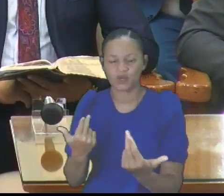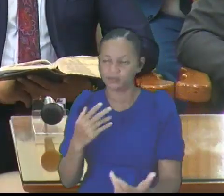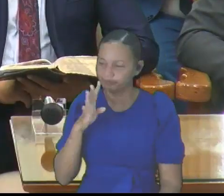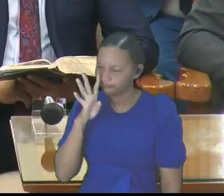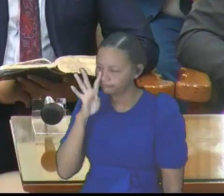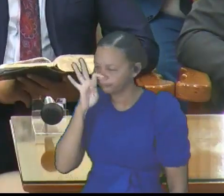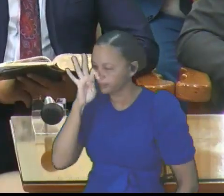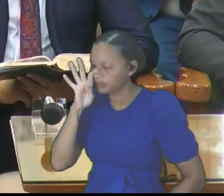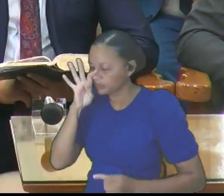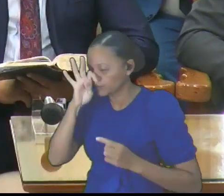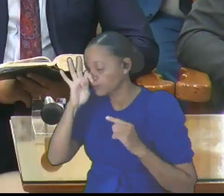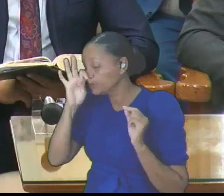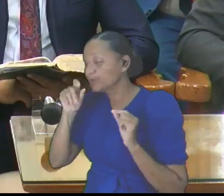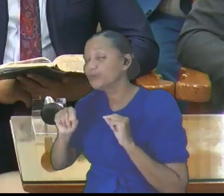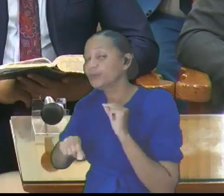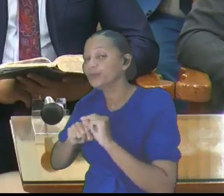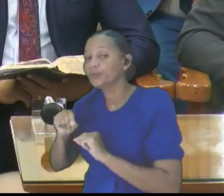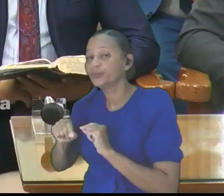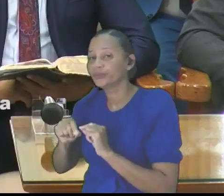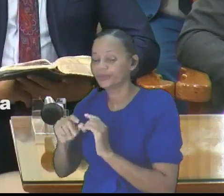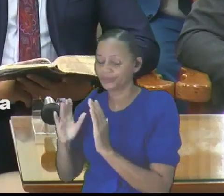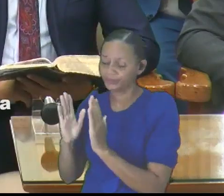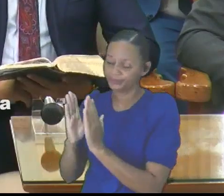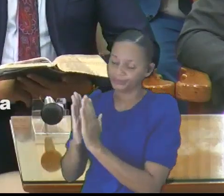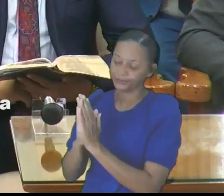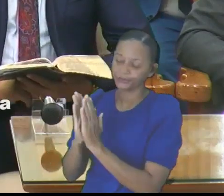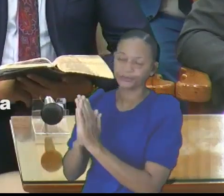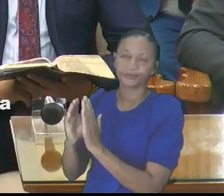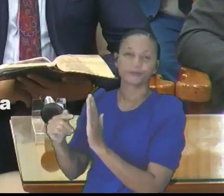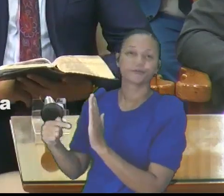Perseveravam primeiro em quê, irmãos?